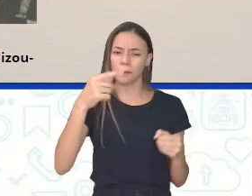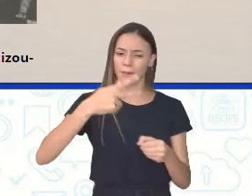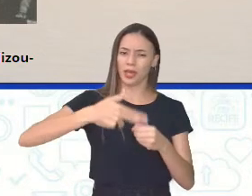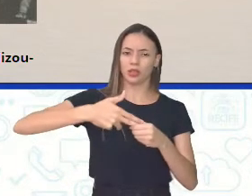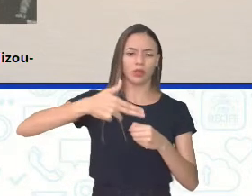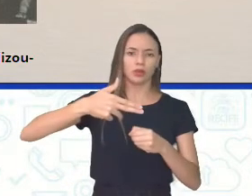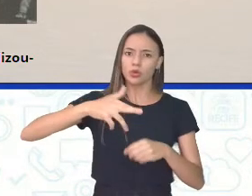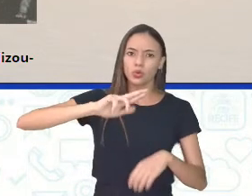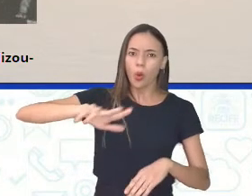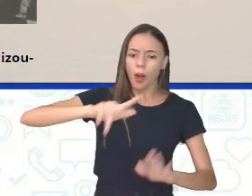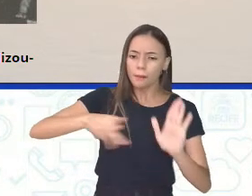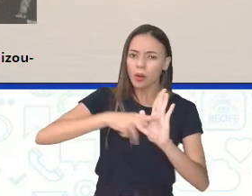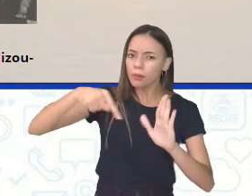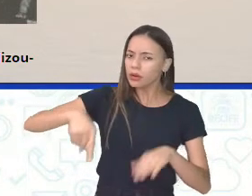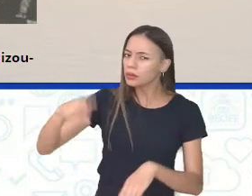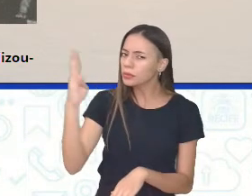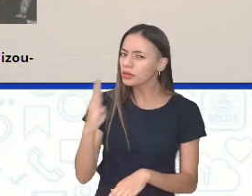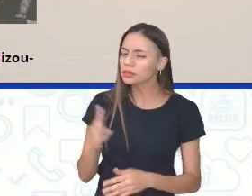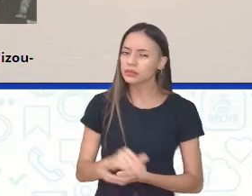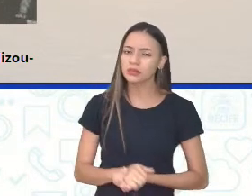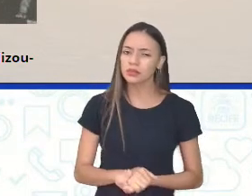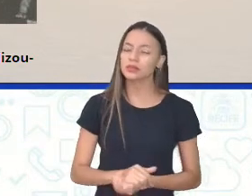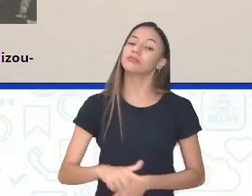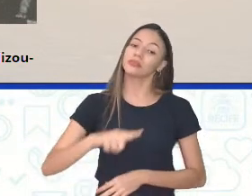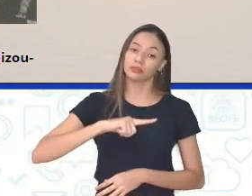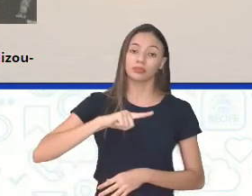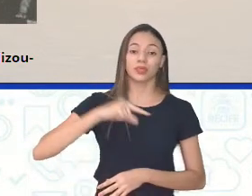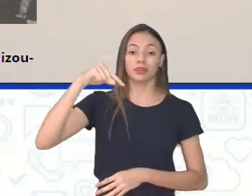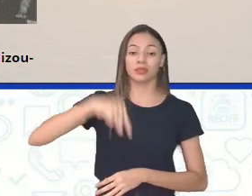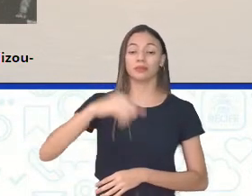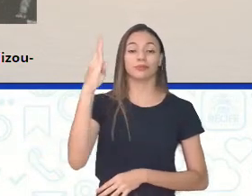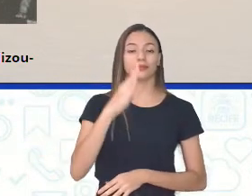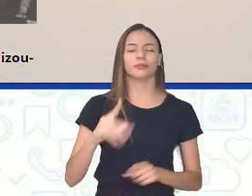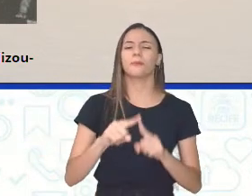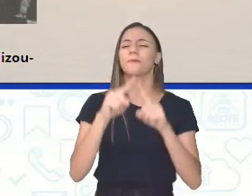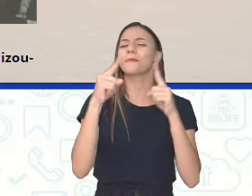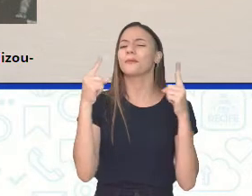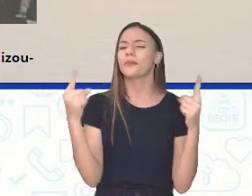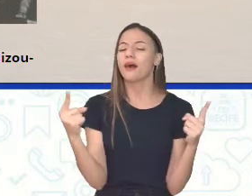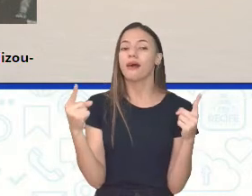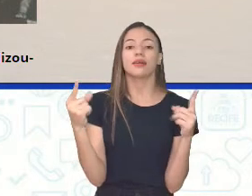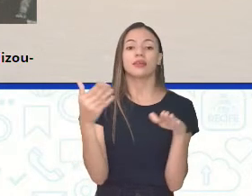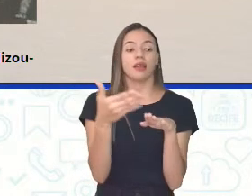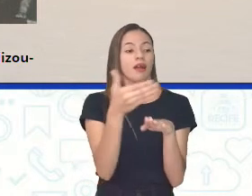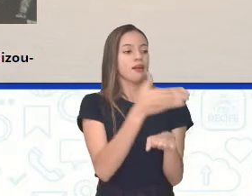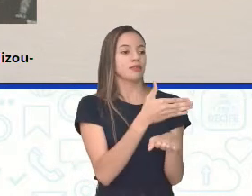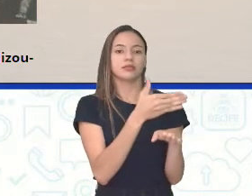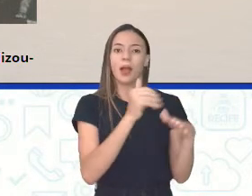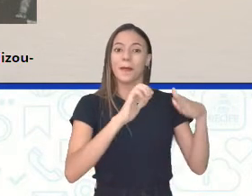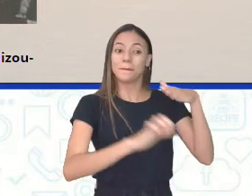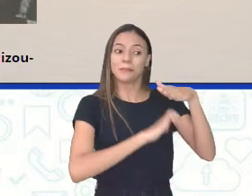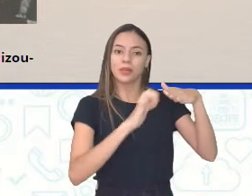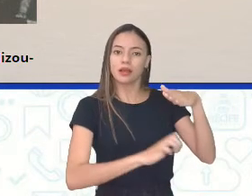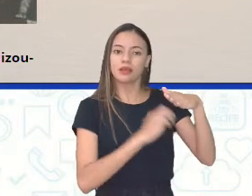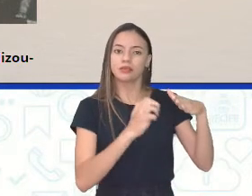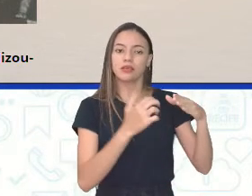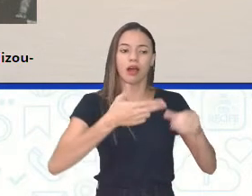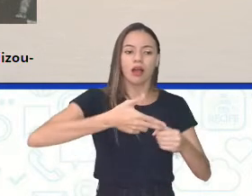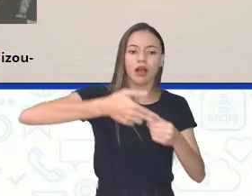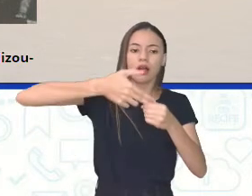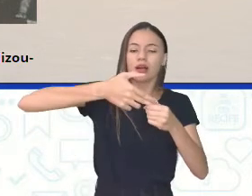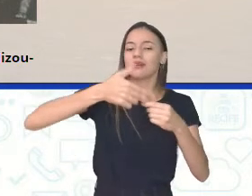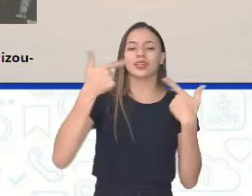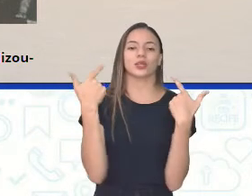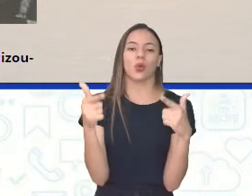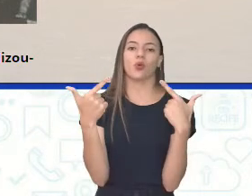Brasil? Não, existia o petróleo no Brasil, mas até então não existia uma empresa que fizesse a exploração